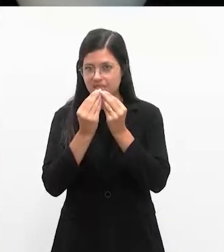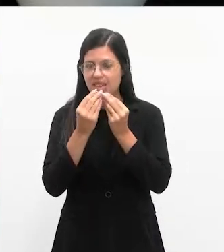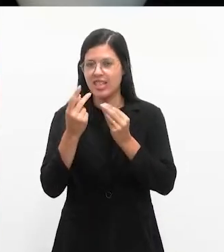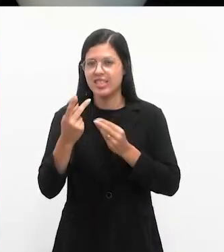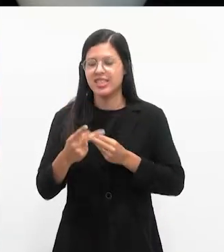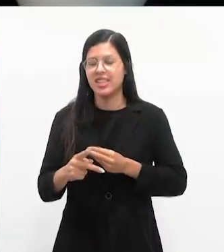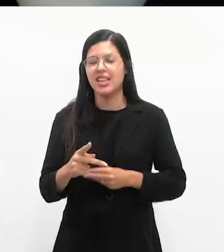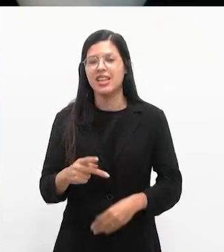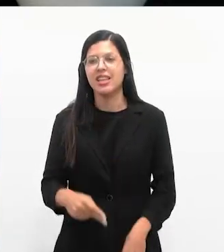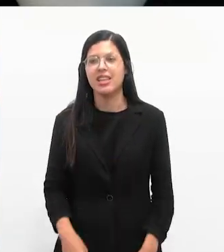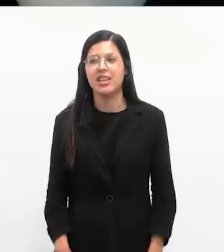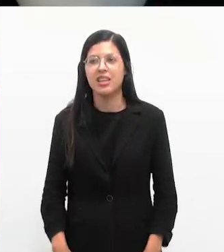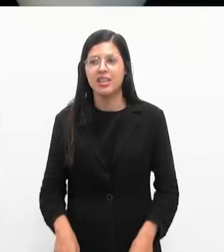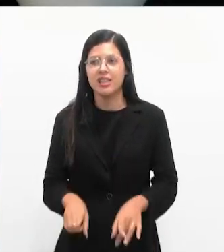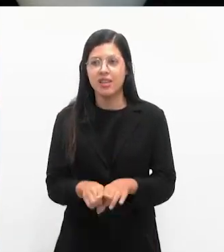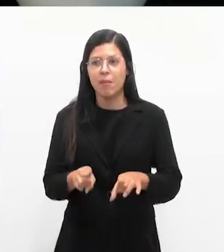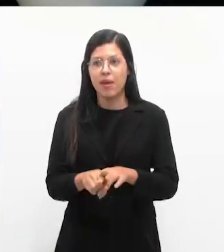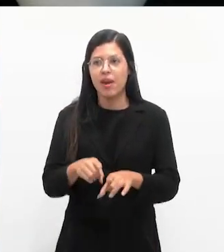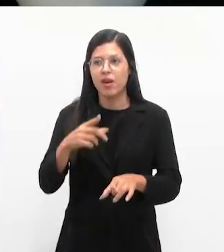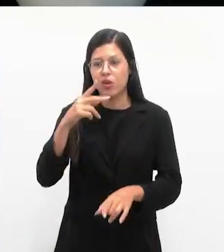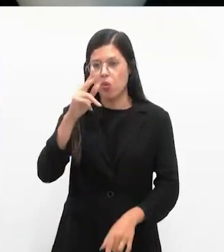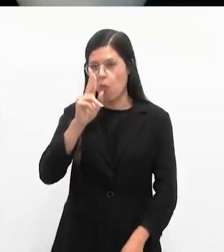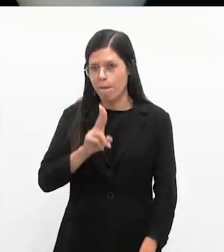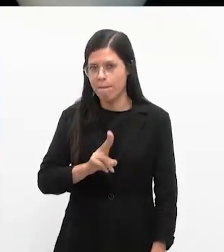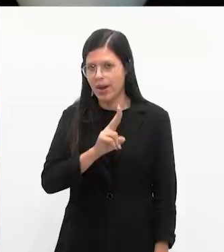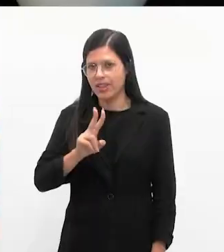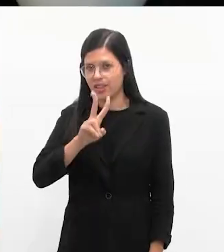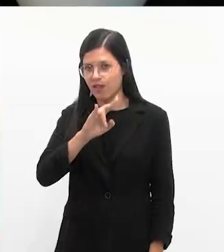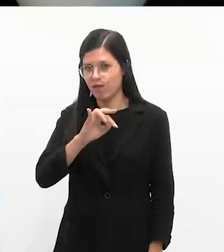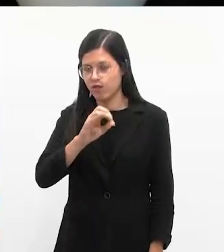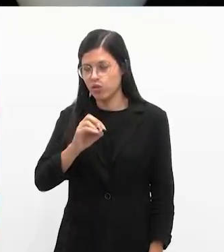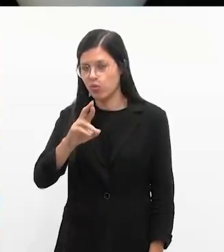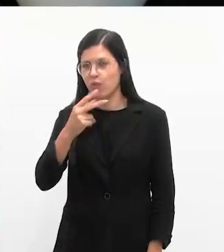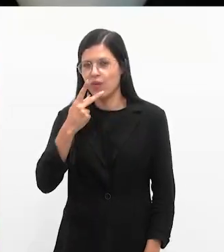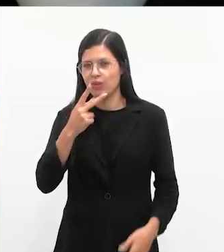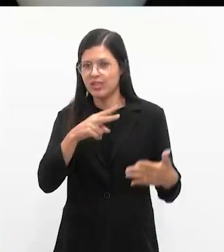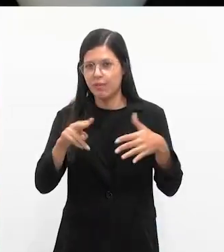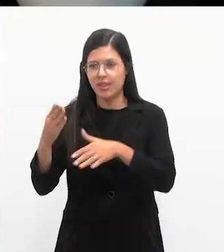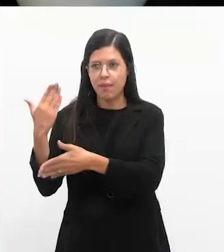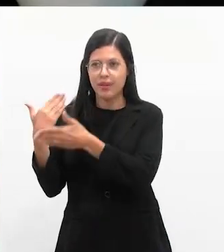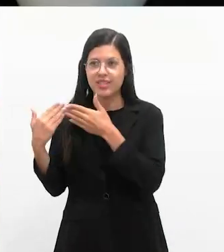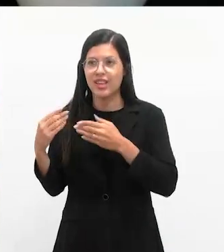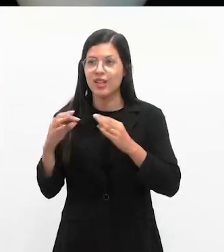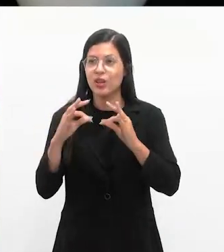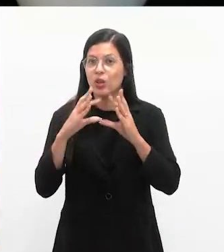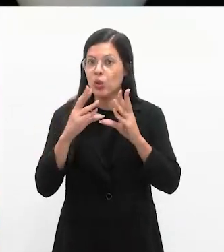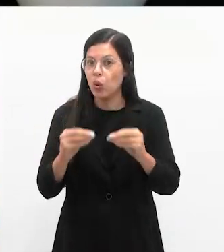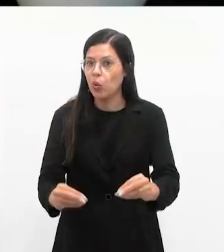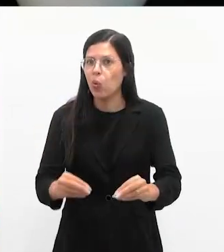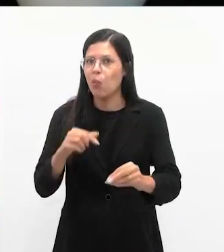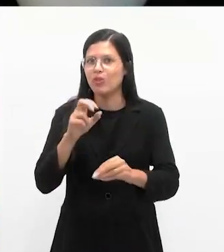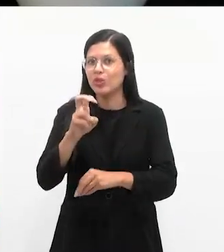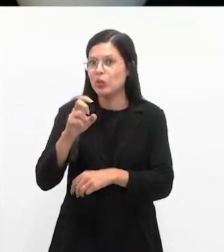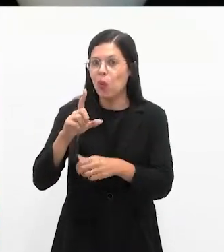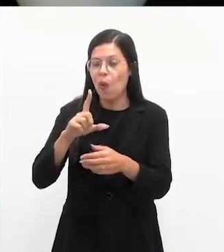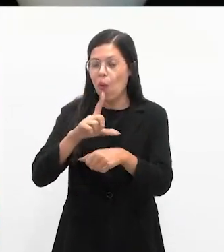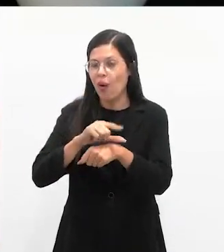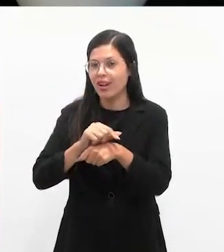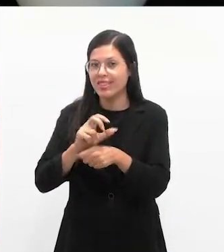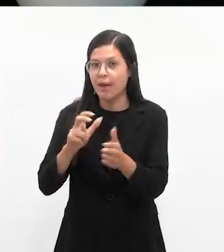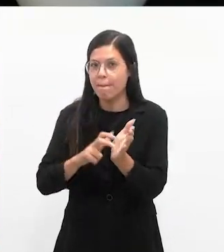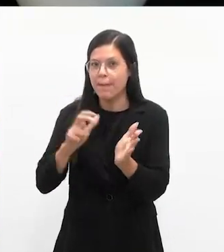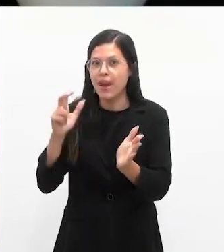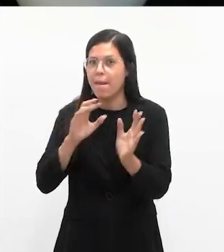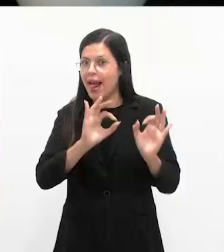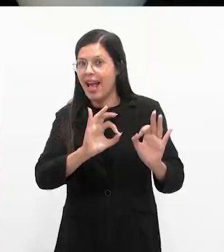como o padre Vitor falou semana passada, quer dizer, todo mundo estava no ar às 5 horas da manhã para poder ver a primeira